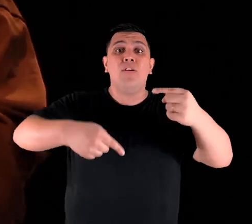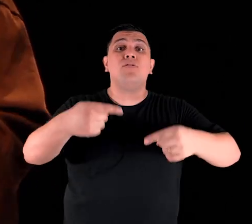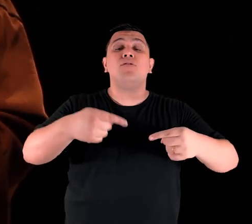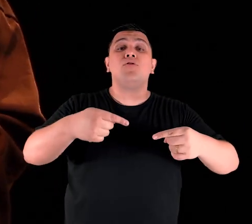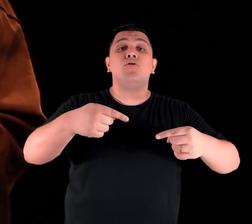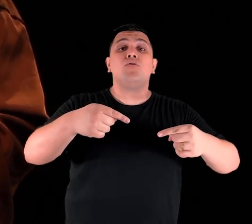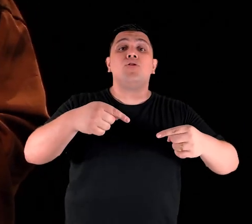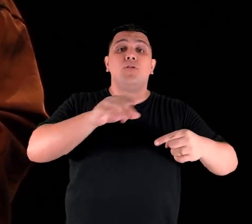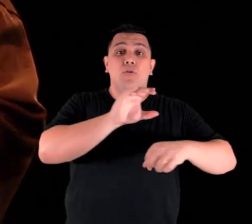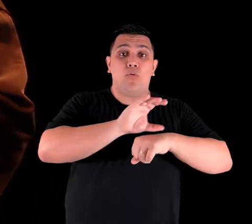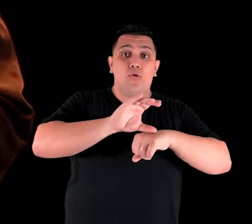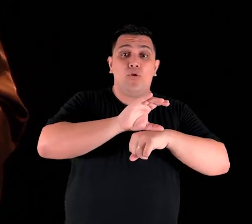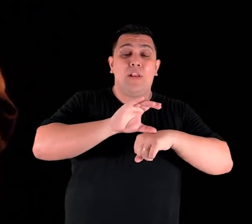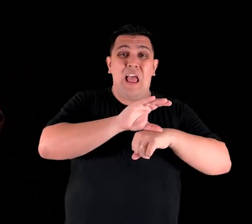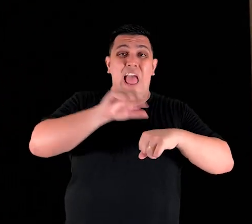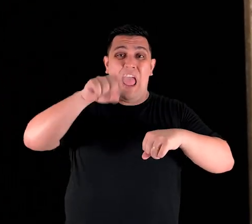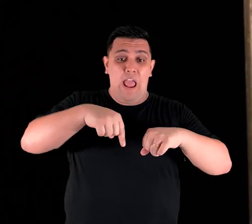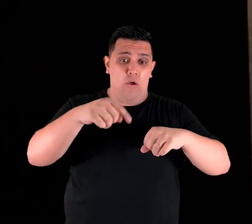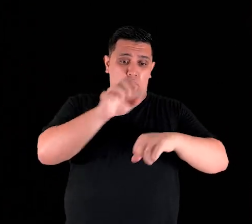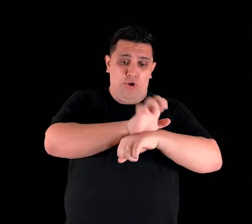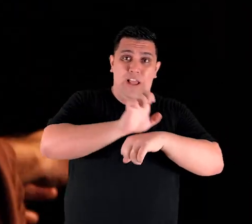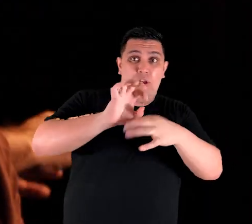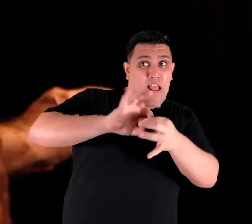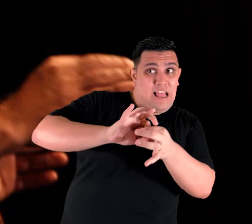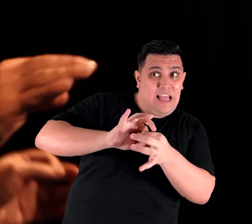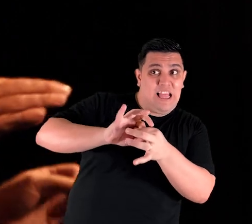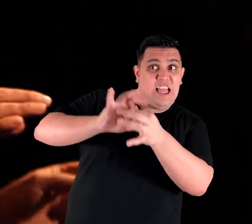livre de Portugal. Isso ninguém divergia.